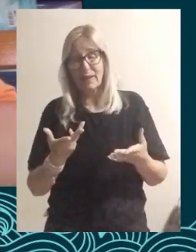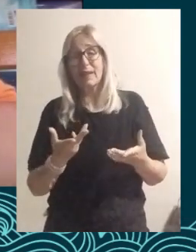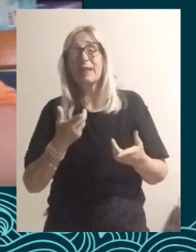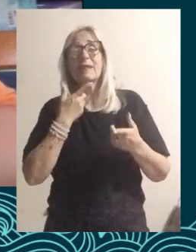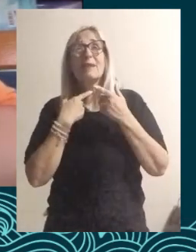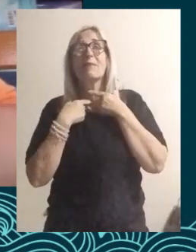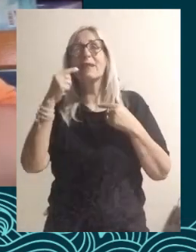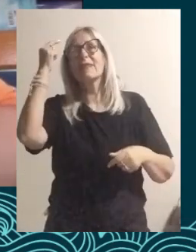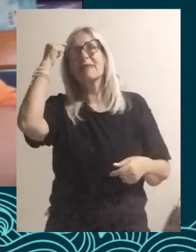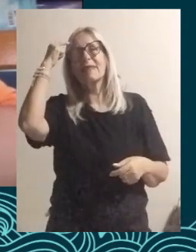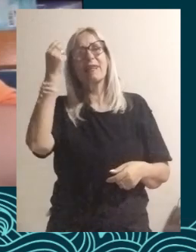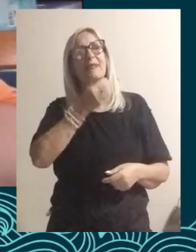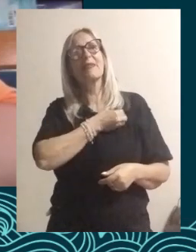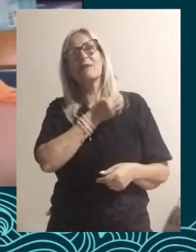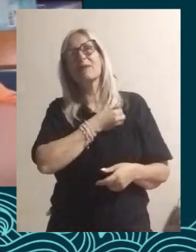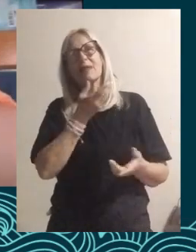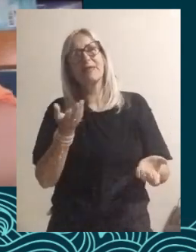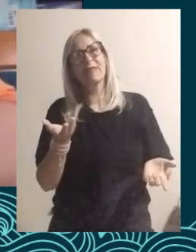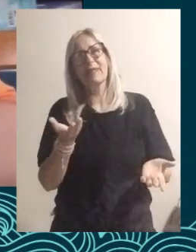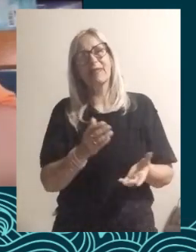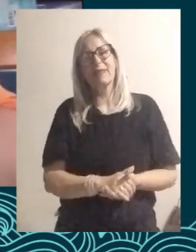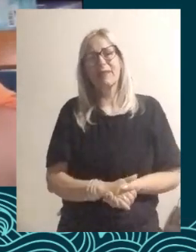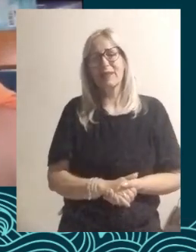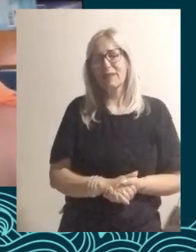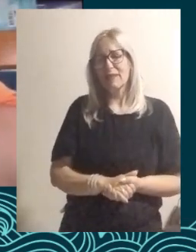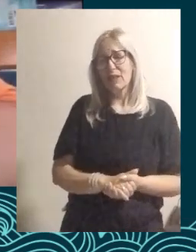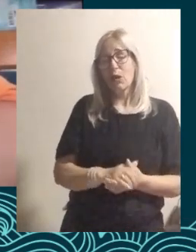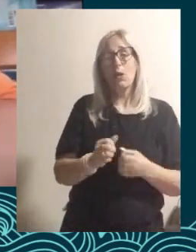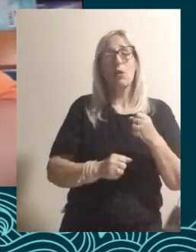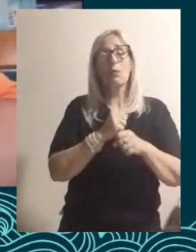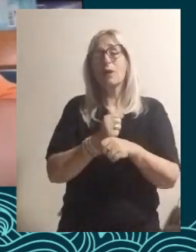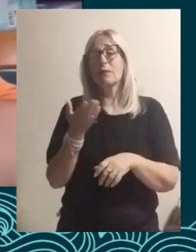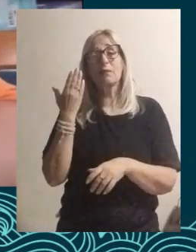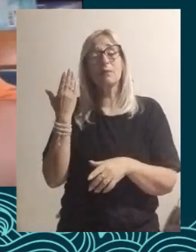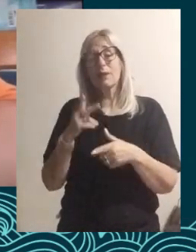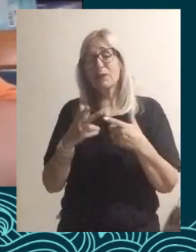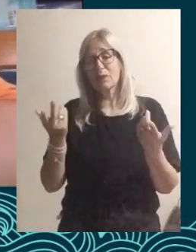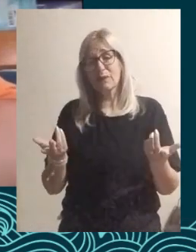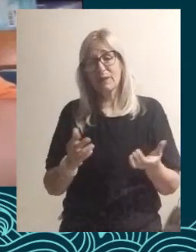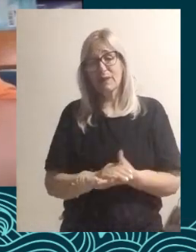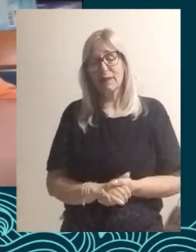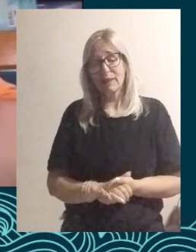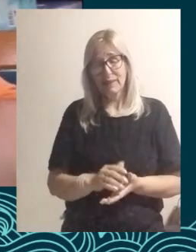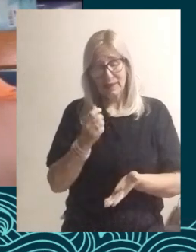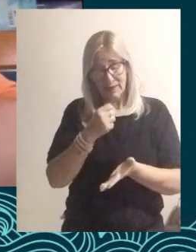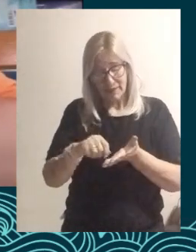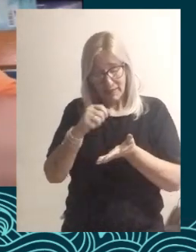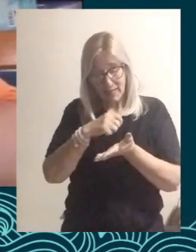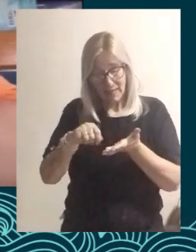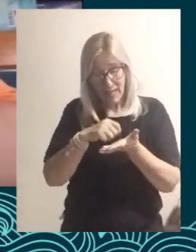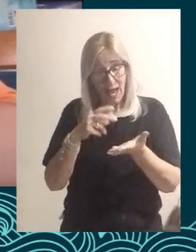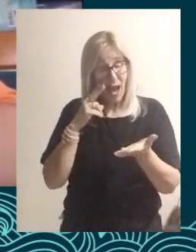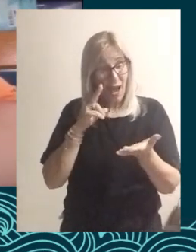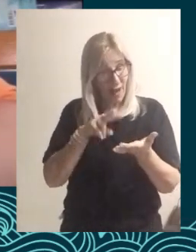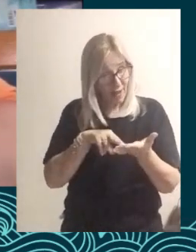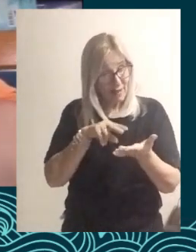no ano em que a gente tem a oportunidade de pensar no que o ano que passou foi. E quando a